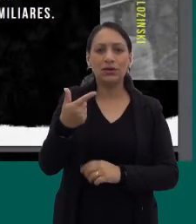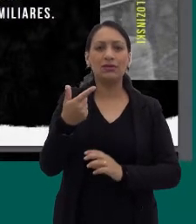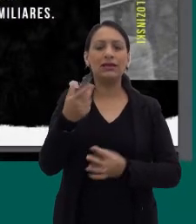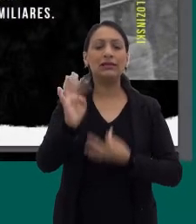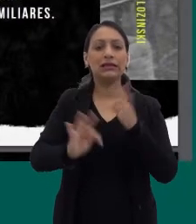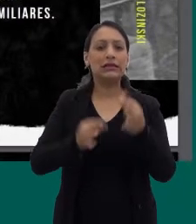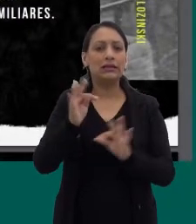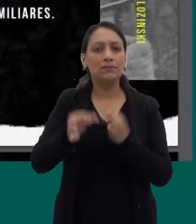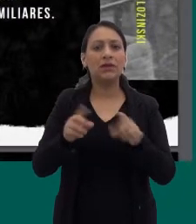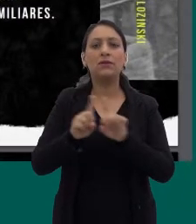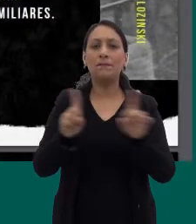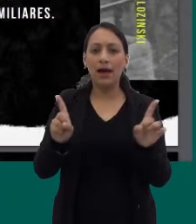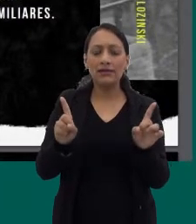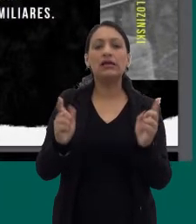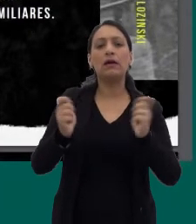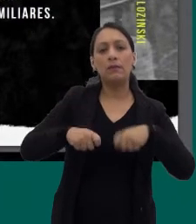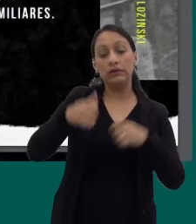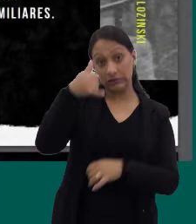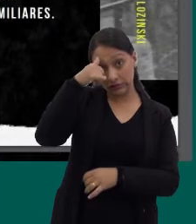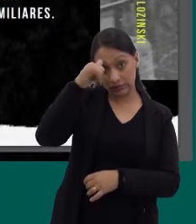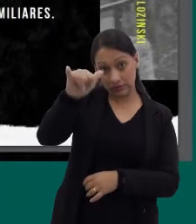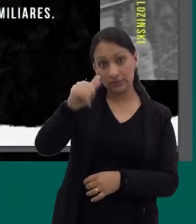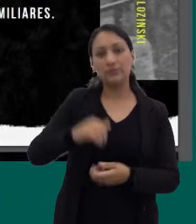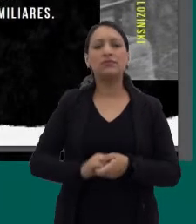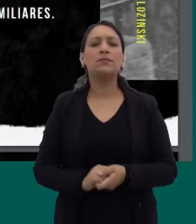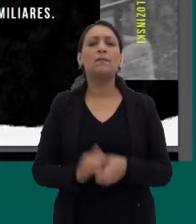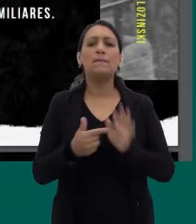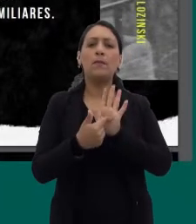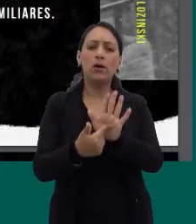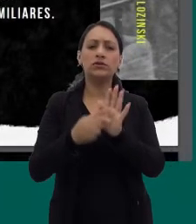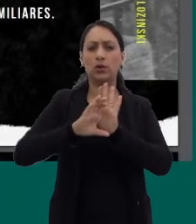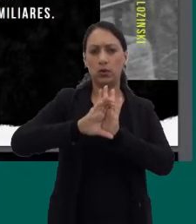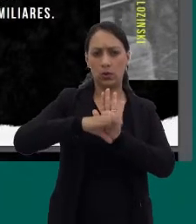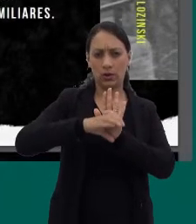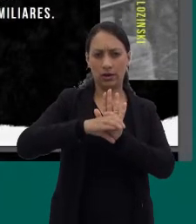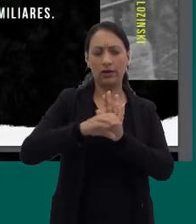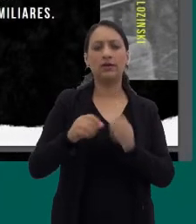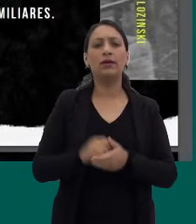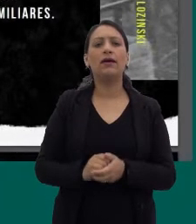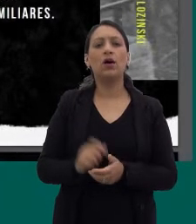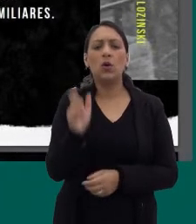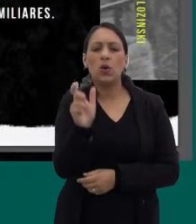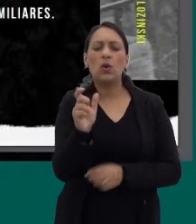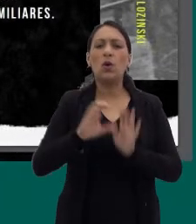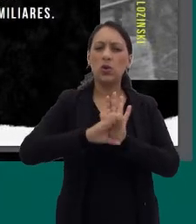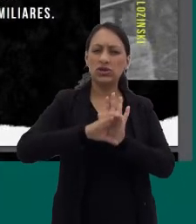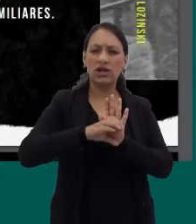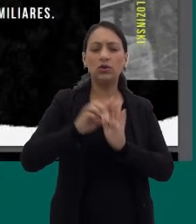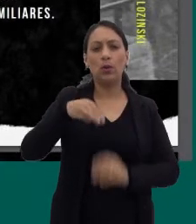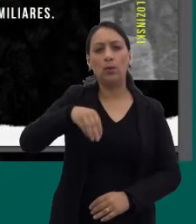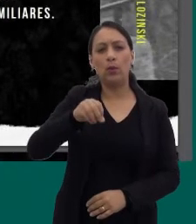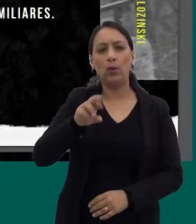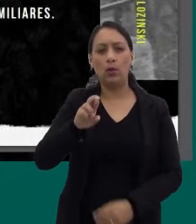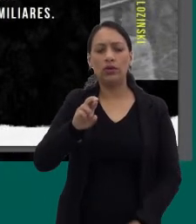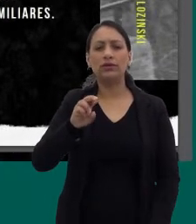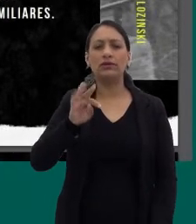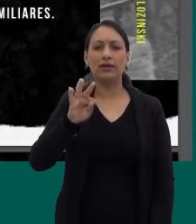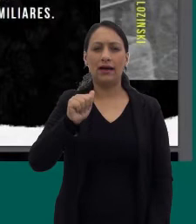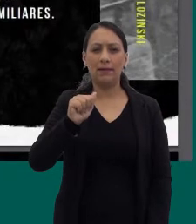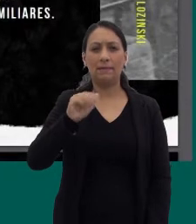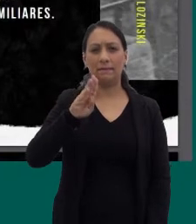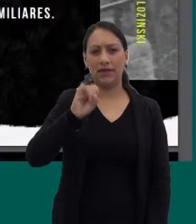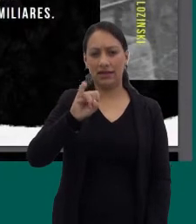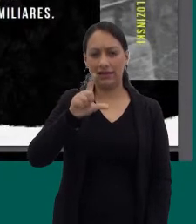prevenções. E aqui a gente traz também esse conceito, morbimortalidade, é um conceito relativamente recente,